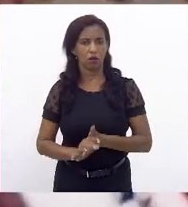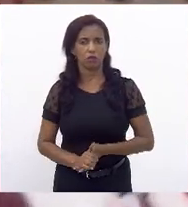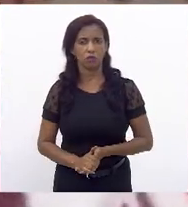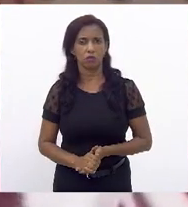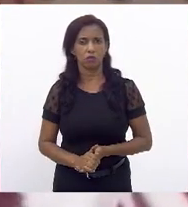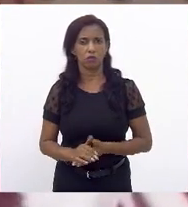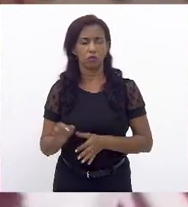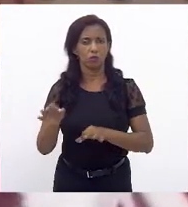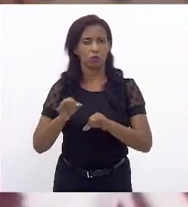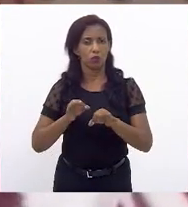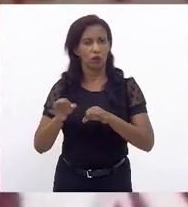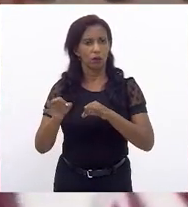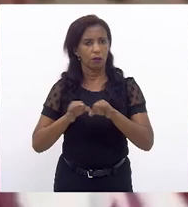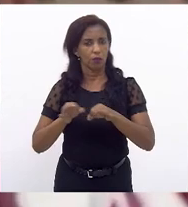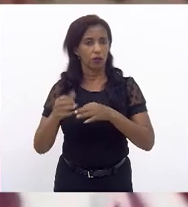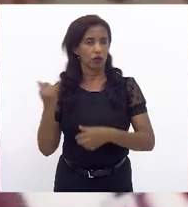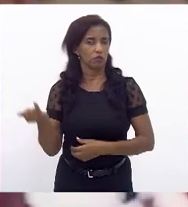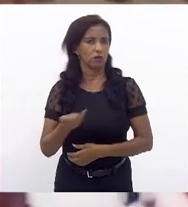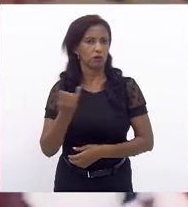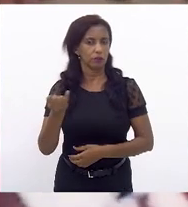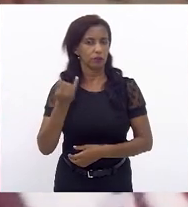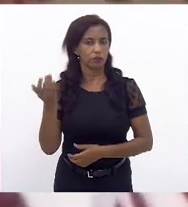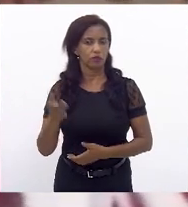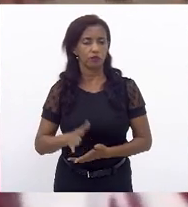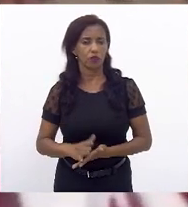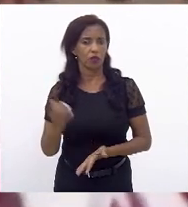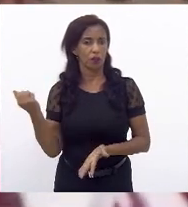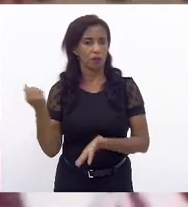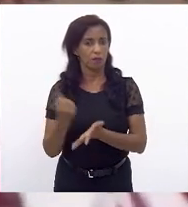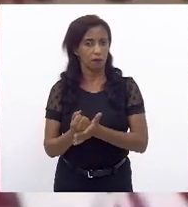sobre projetos importantes que